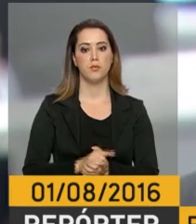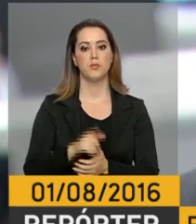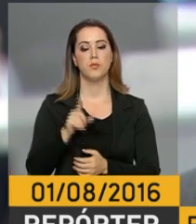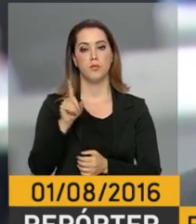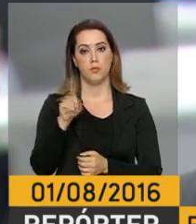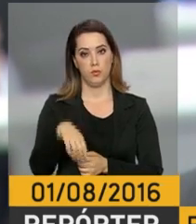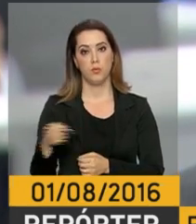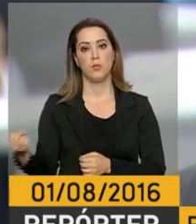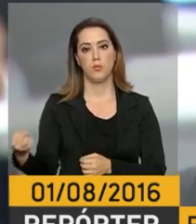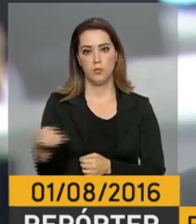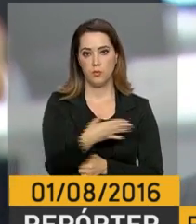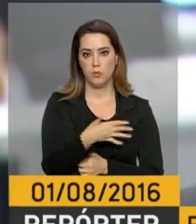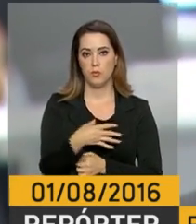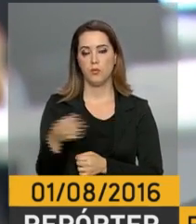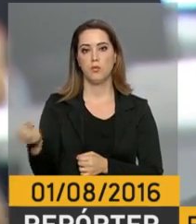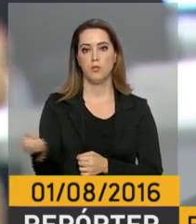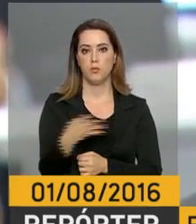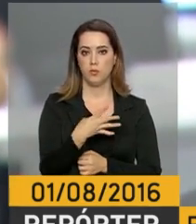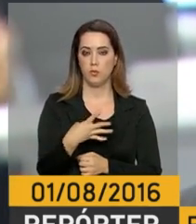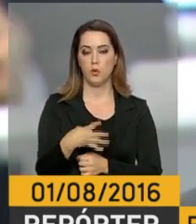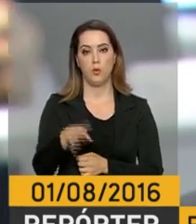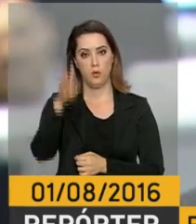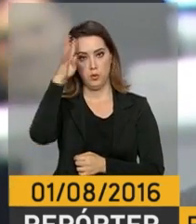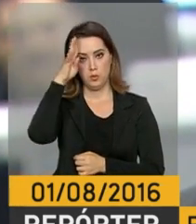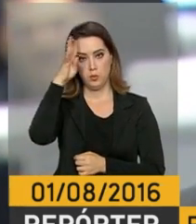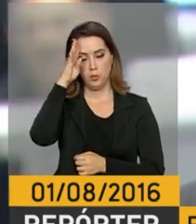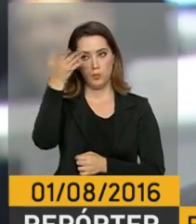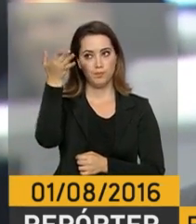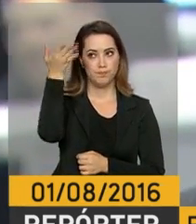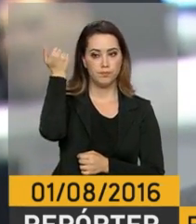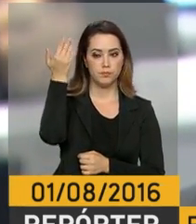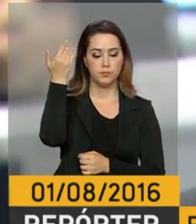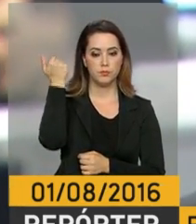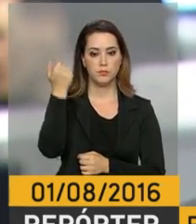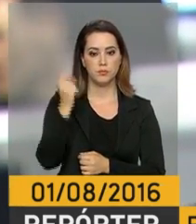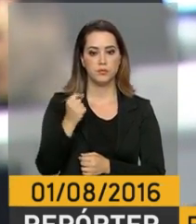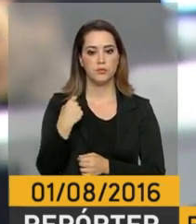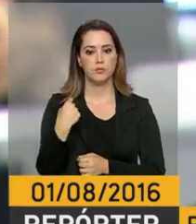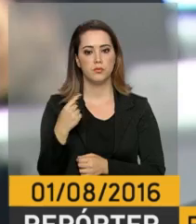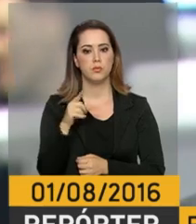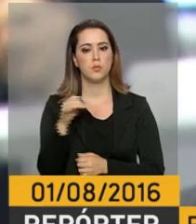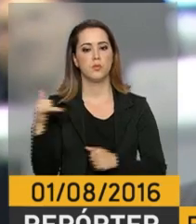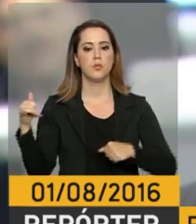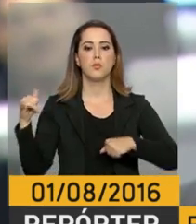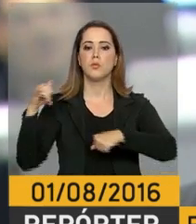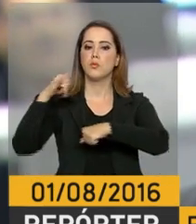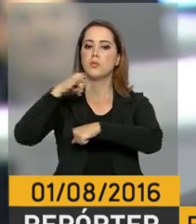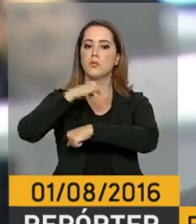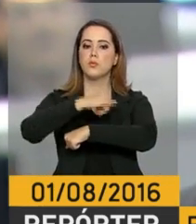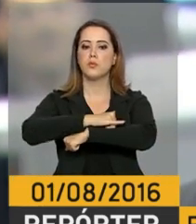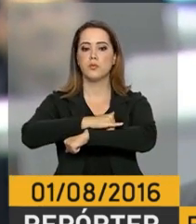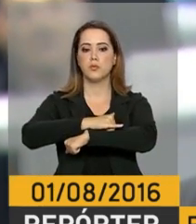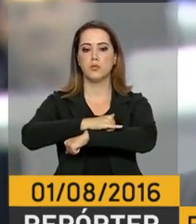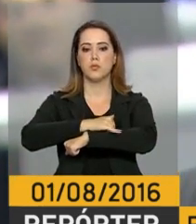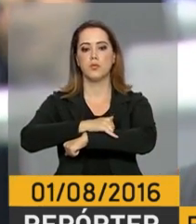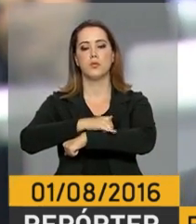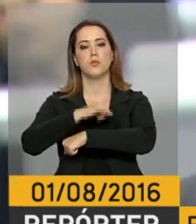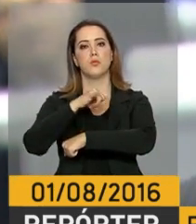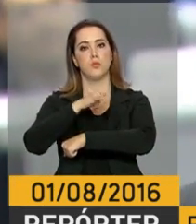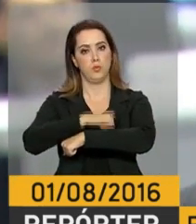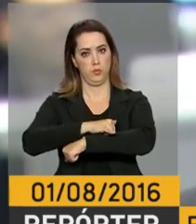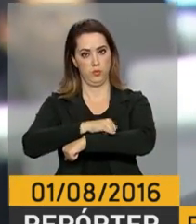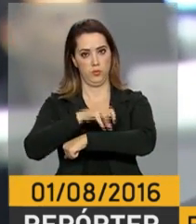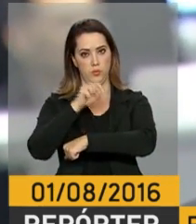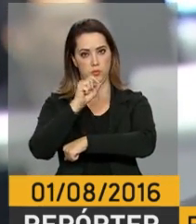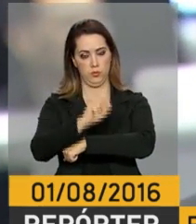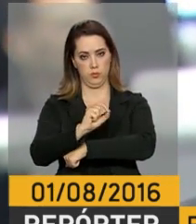É uma novidade. Na quarta-feira passada, no aeroporto André Franco Montoro, no